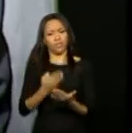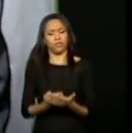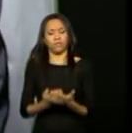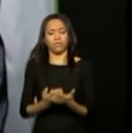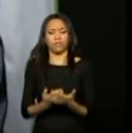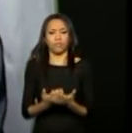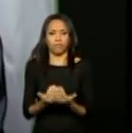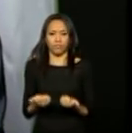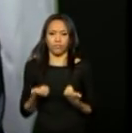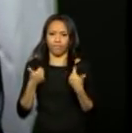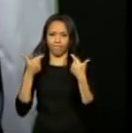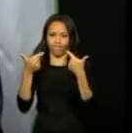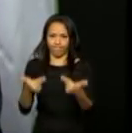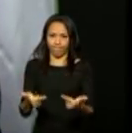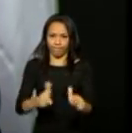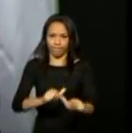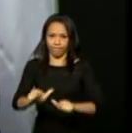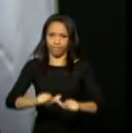eficaz.